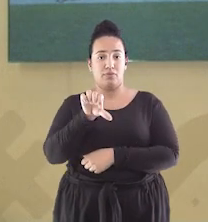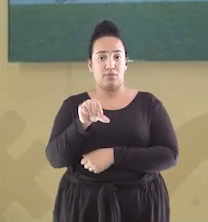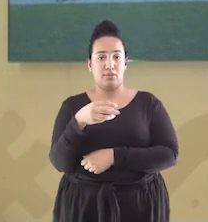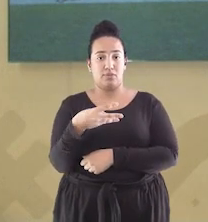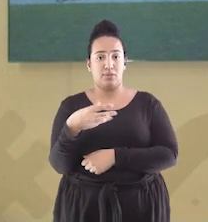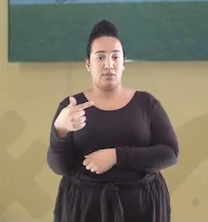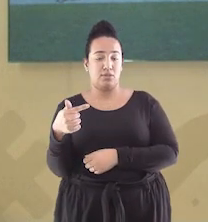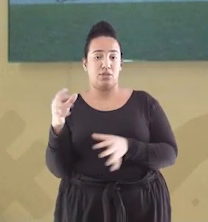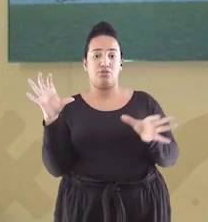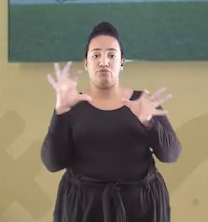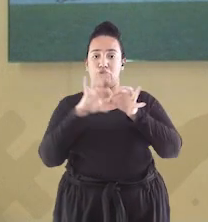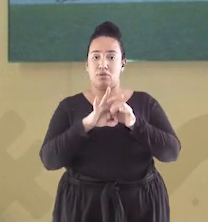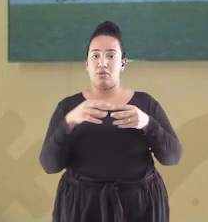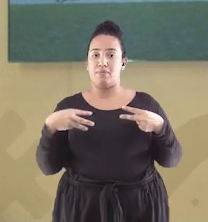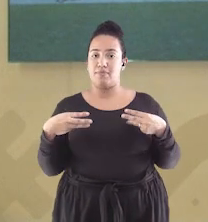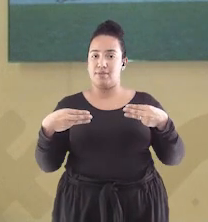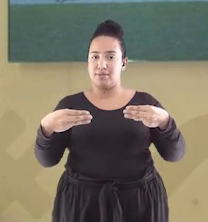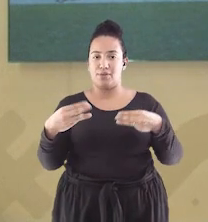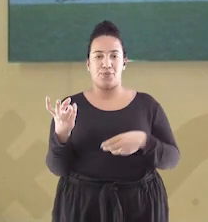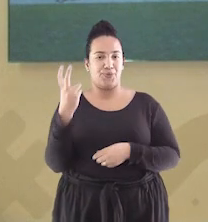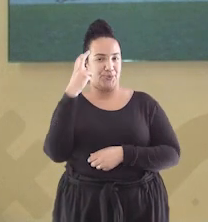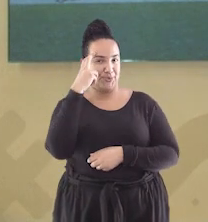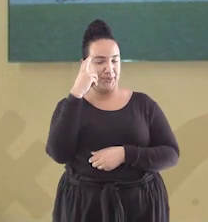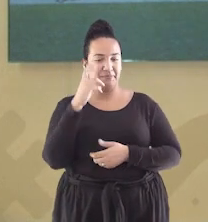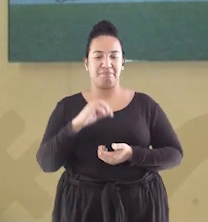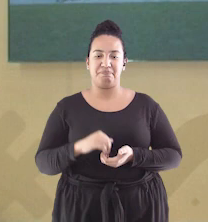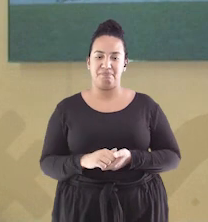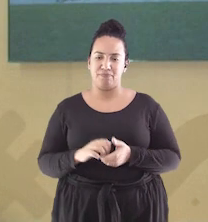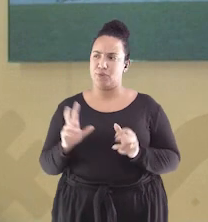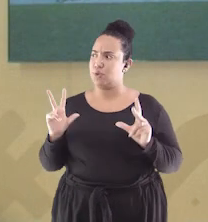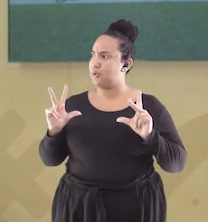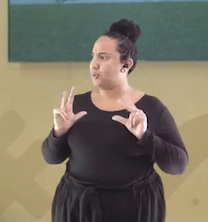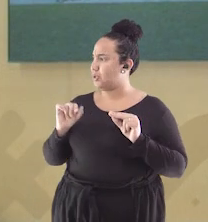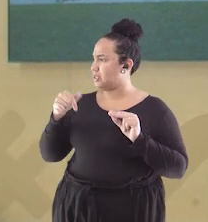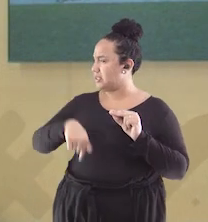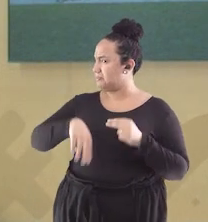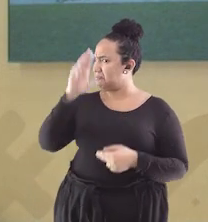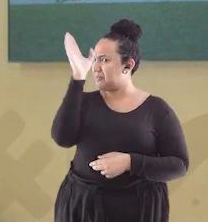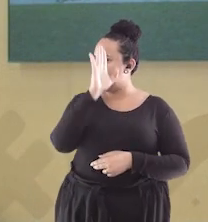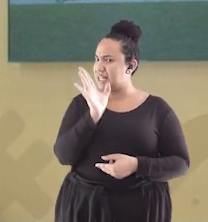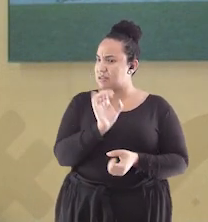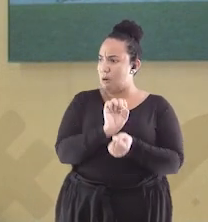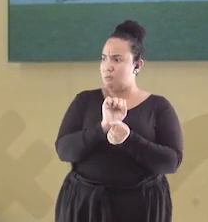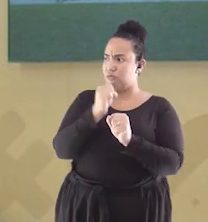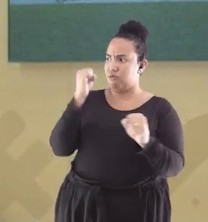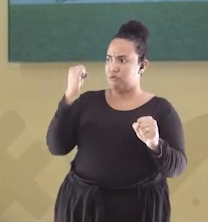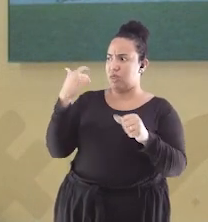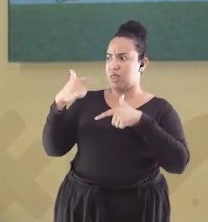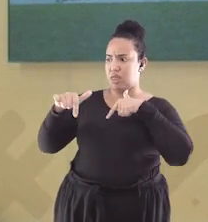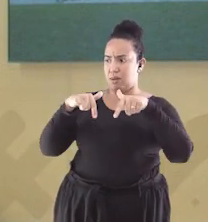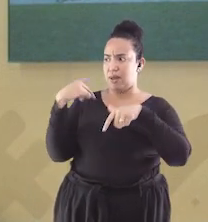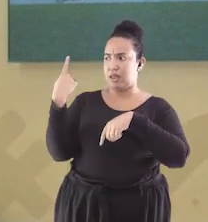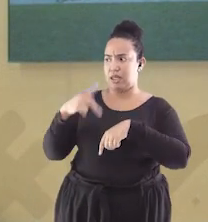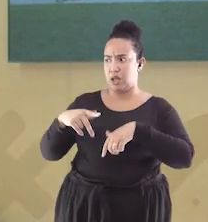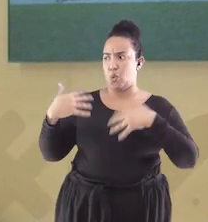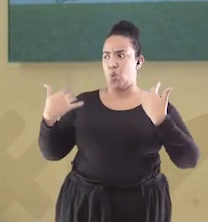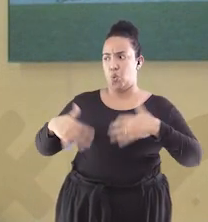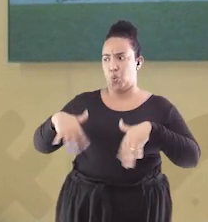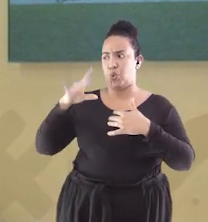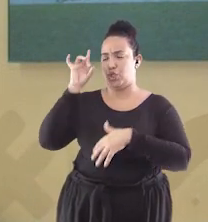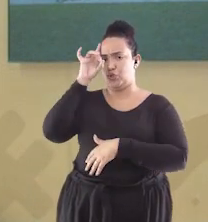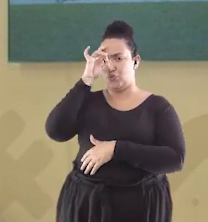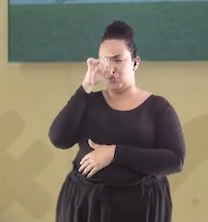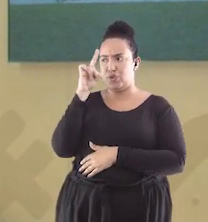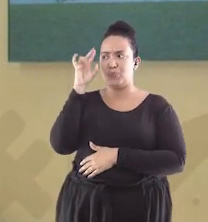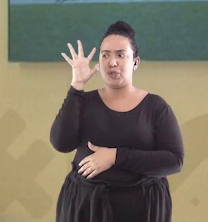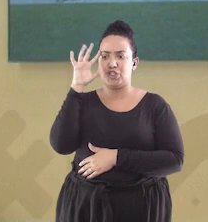ligado ao Ministério da Cultura. Nossa, Tainara, num país do tamanho do nosso, eu imagino que eles devem ter muito trabalho, pois imagina a quantidade